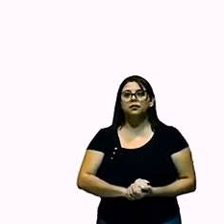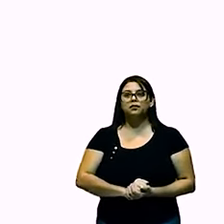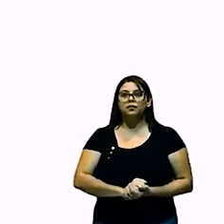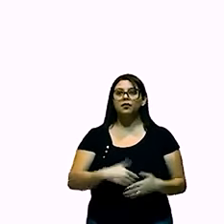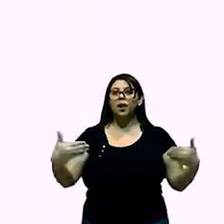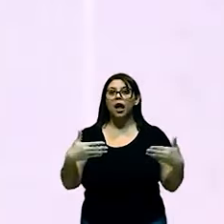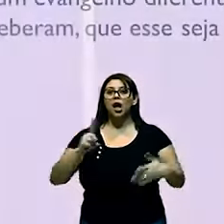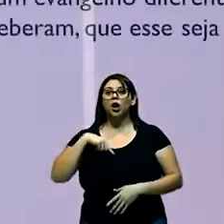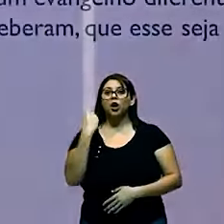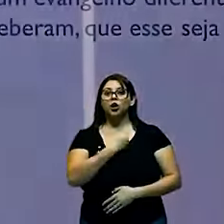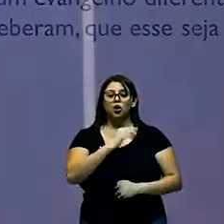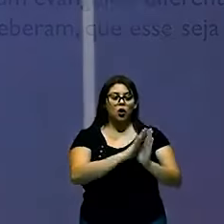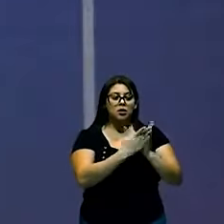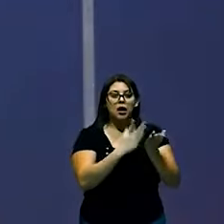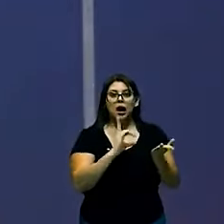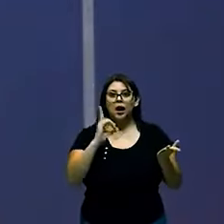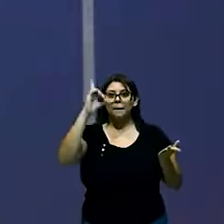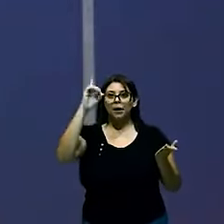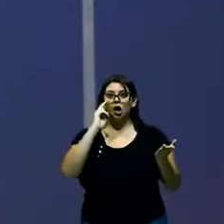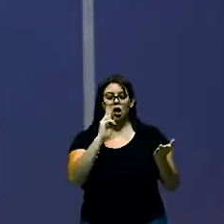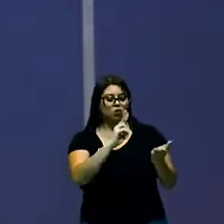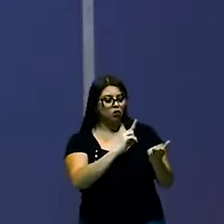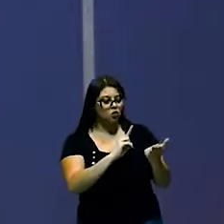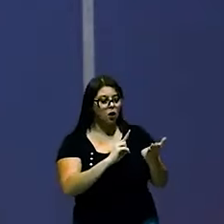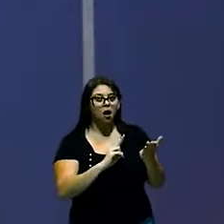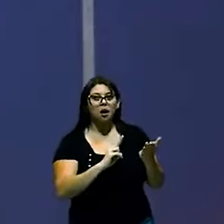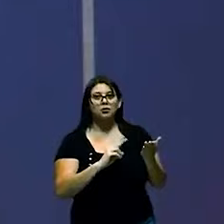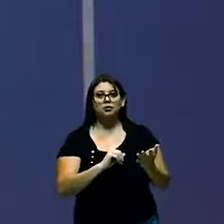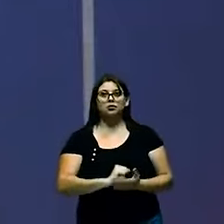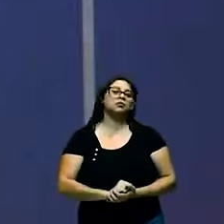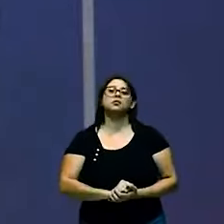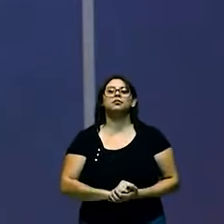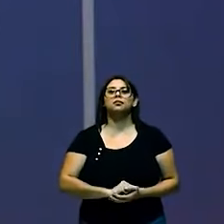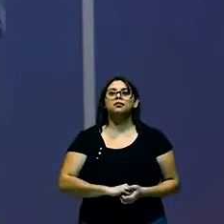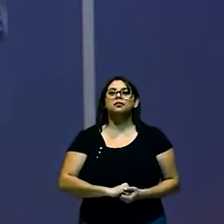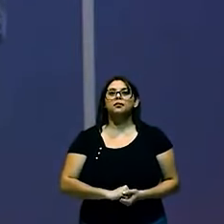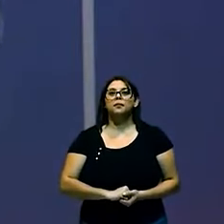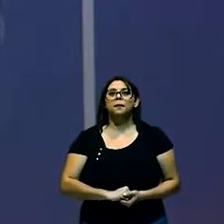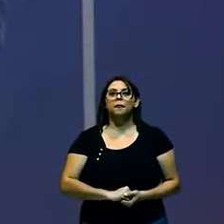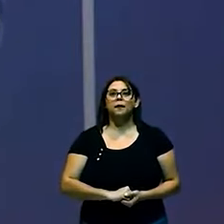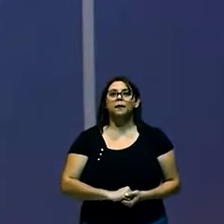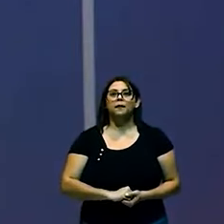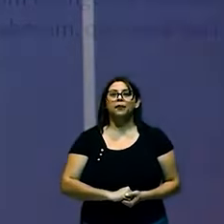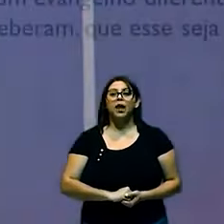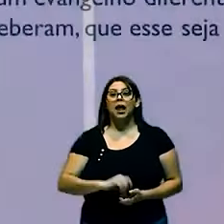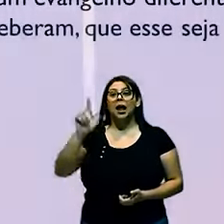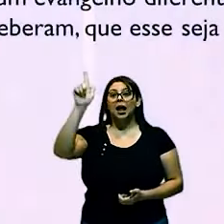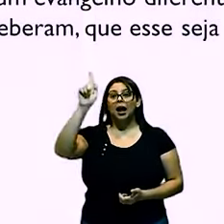Lutero. Nós vamos ler um texto bíblico, não sei se vai dar o tamanho é bom para os irmãos, mas está na carta de Paulo aos